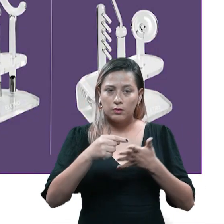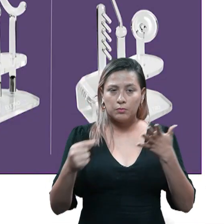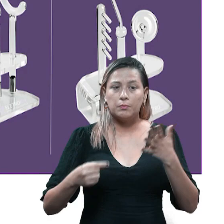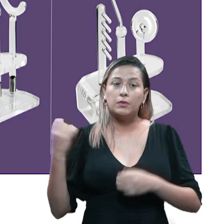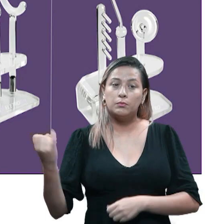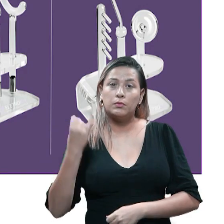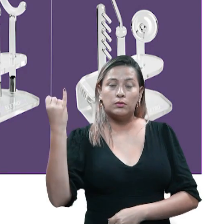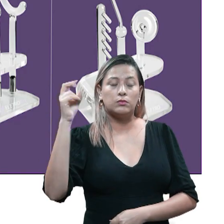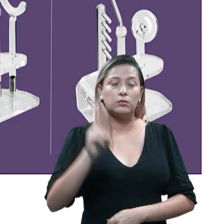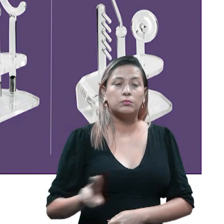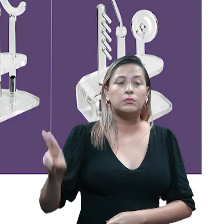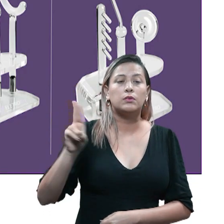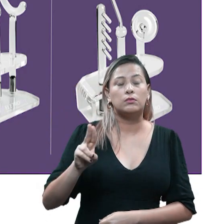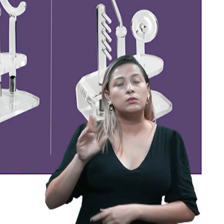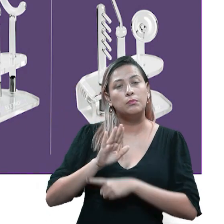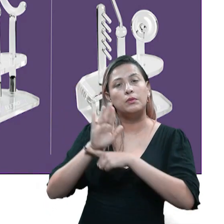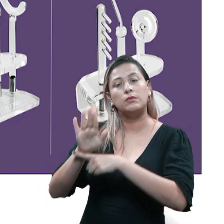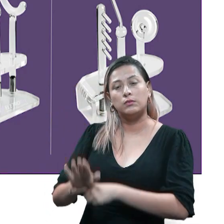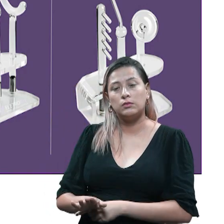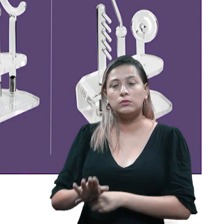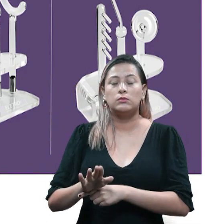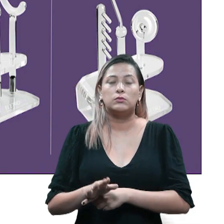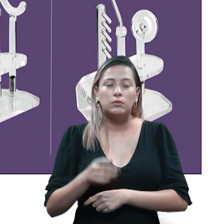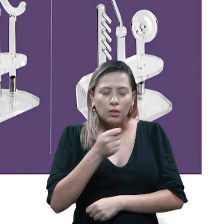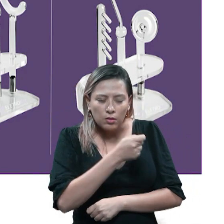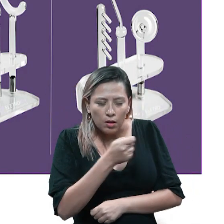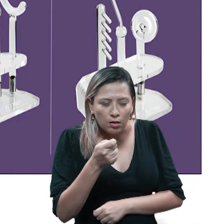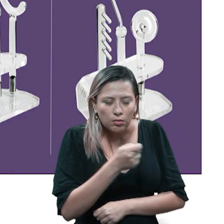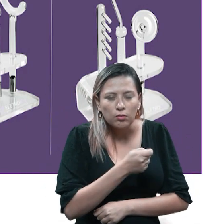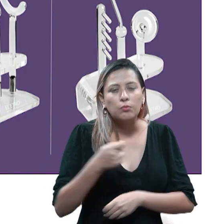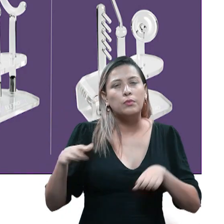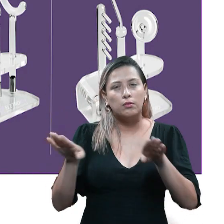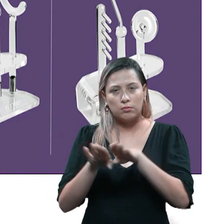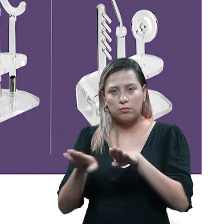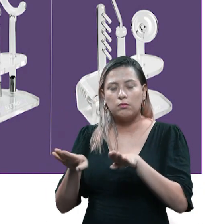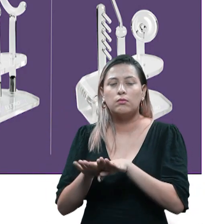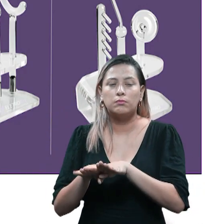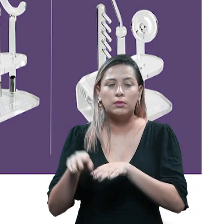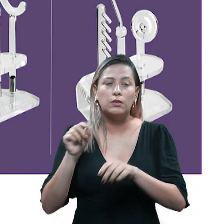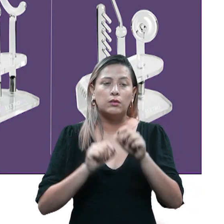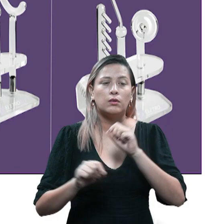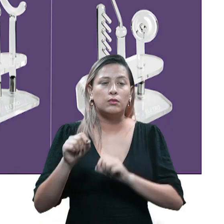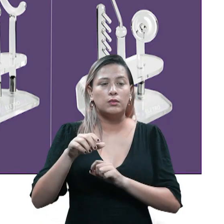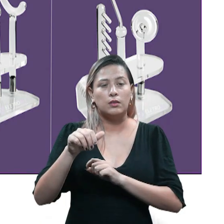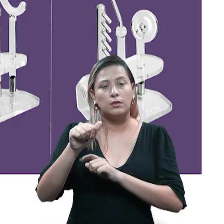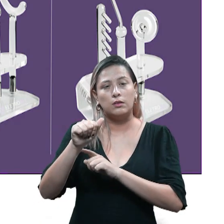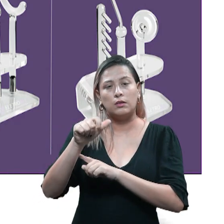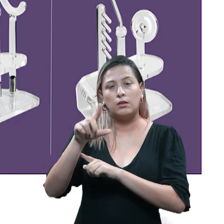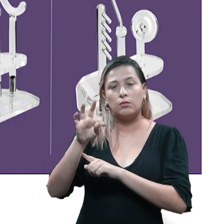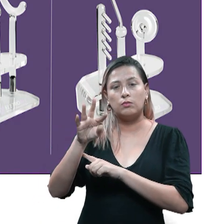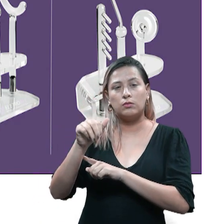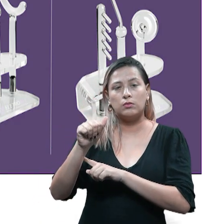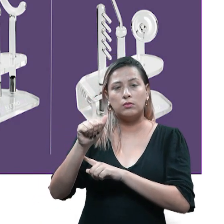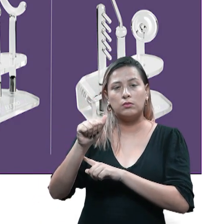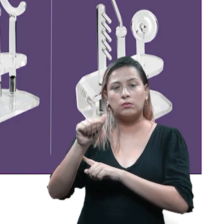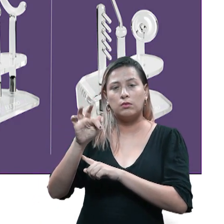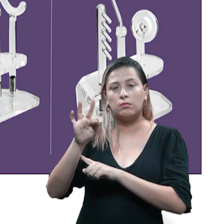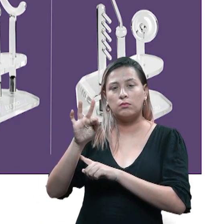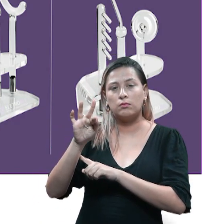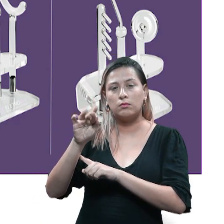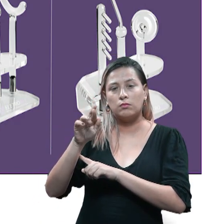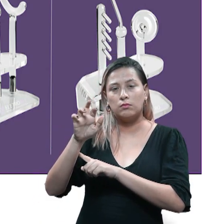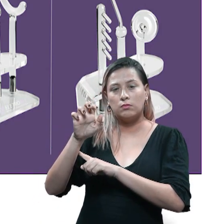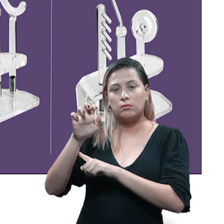para auxiliar na limpeza de pele, além da lupa que já foi mencionada, são a alta frequência, que tem